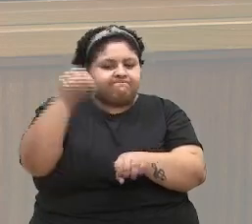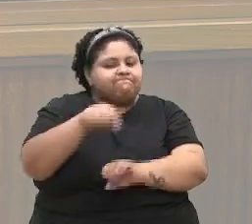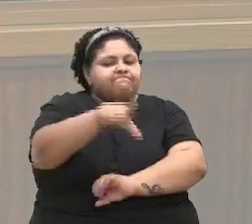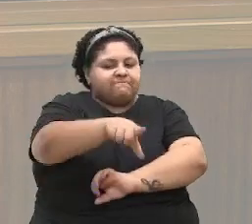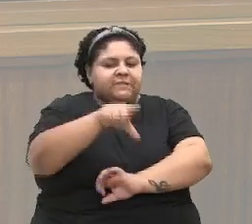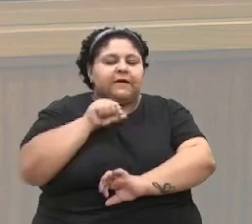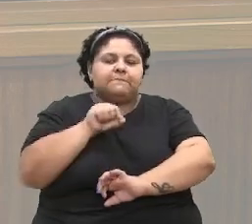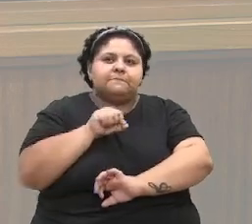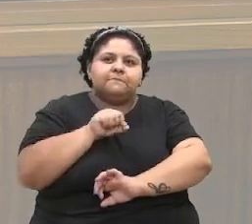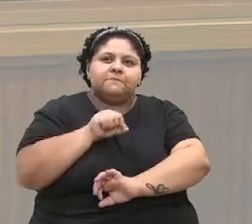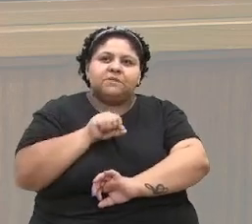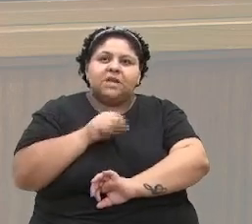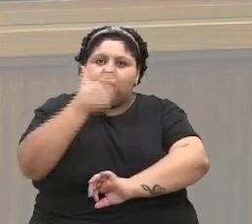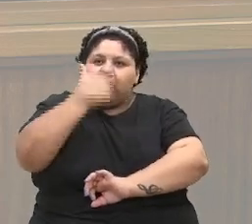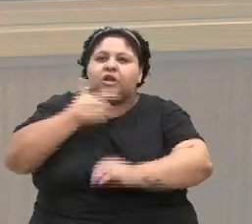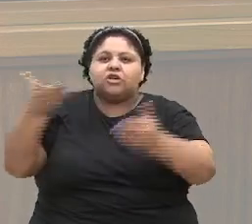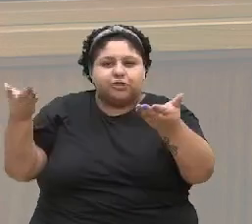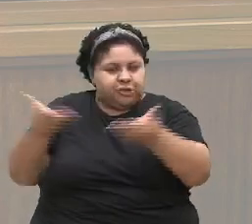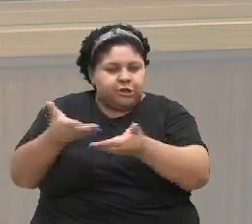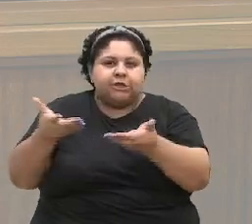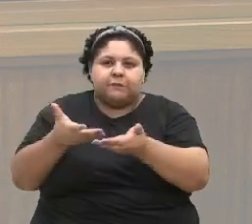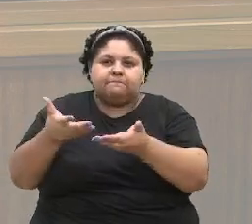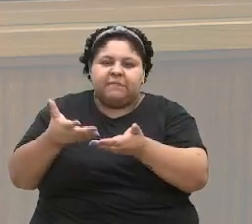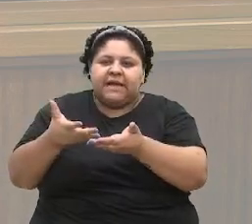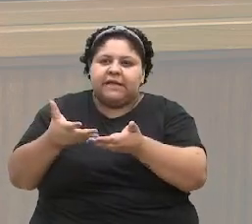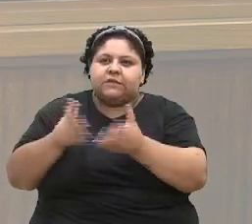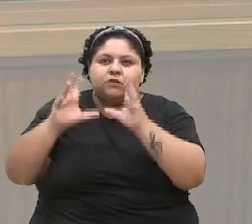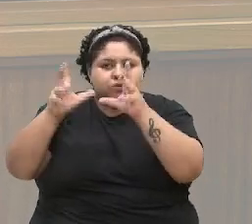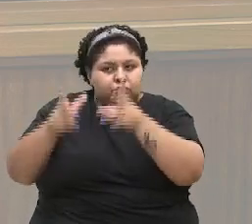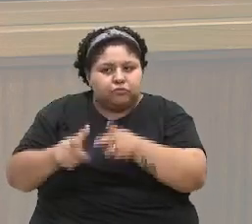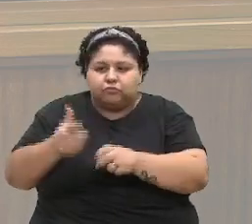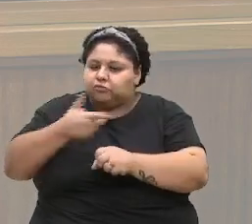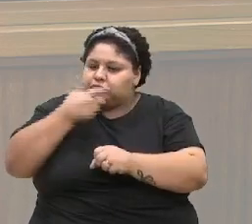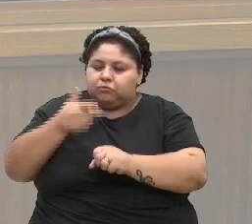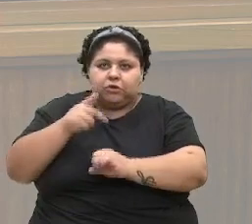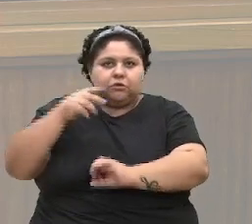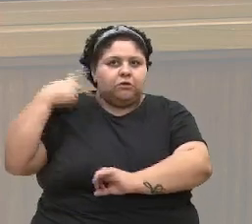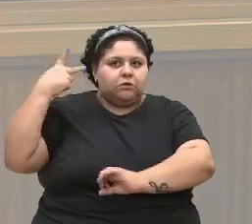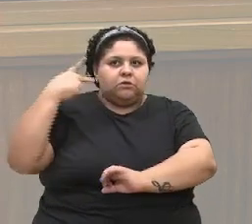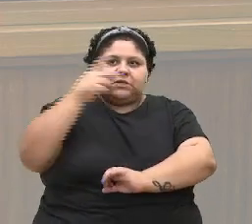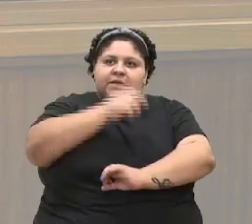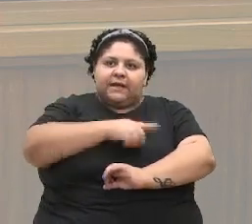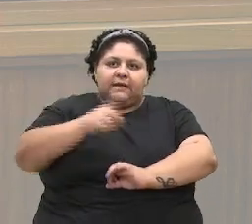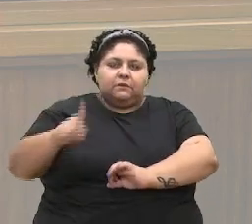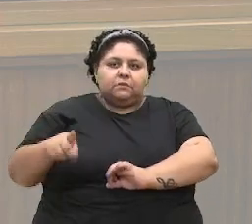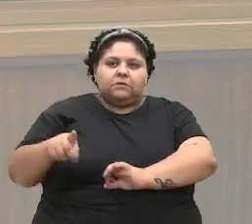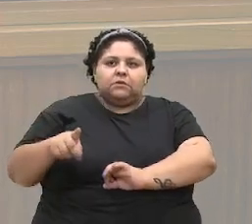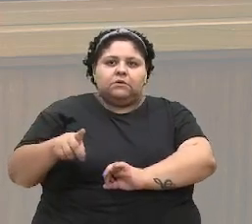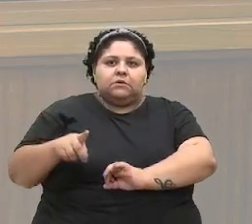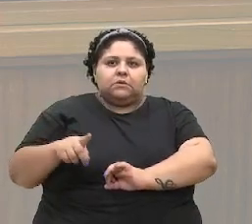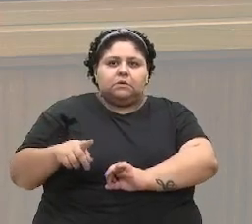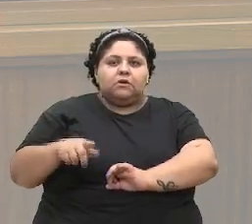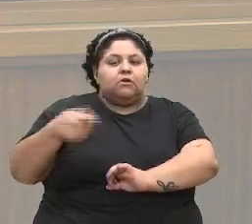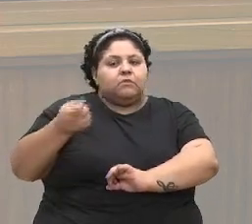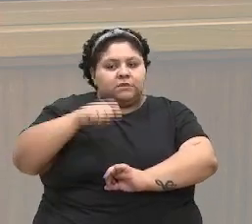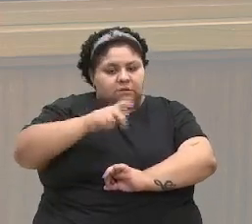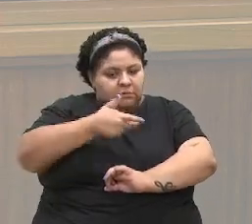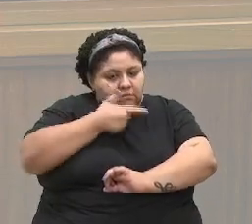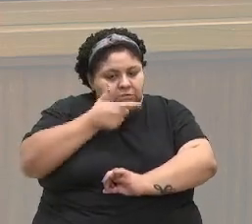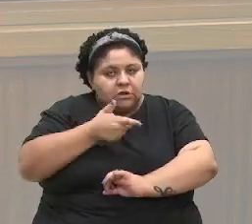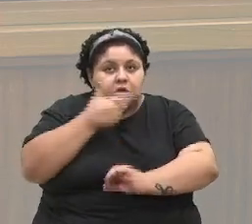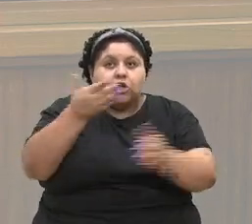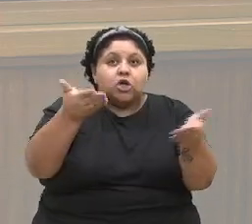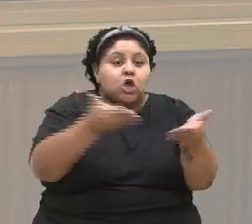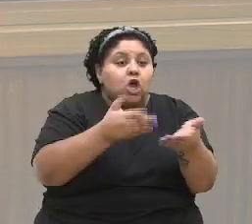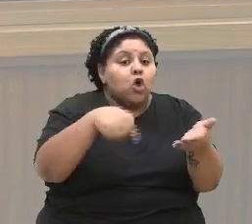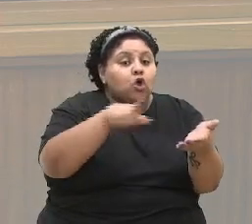decisão. Eu acho que já foi muito bem falado pelo vereador Zanquim, mas eu não poderia deixar de citar. Atualmente,